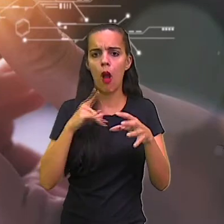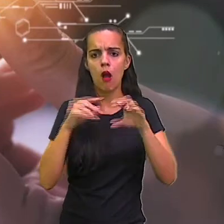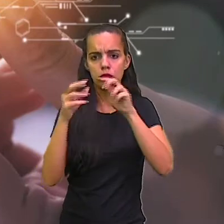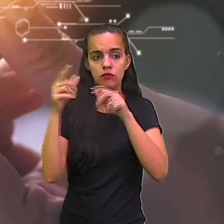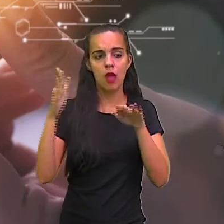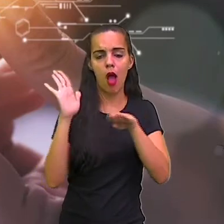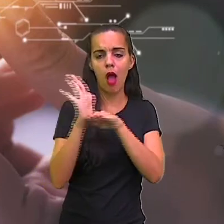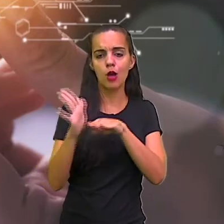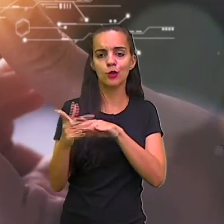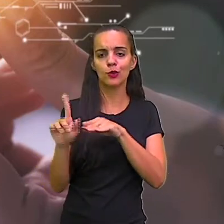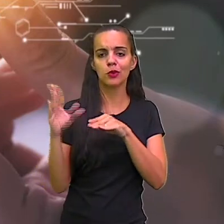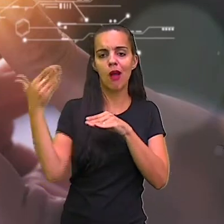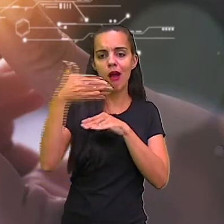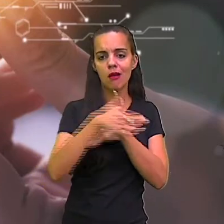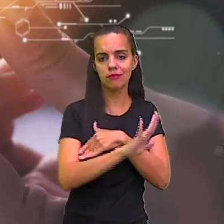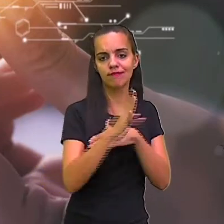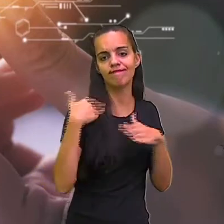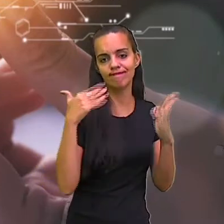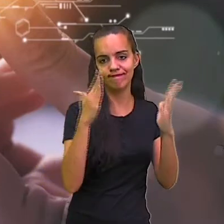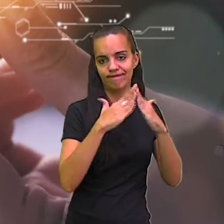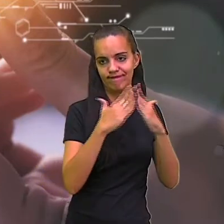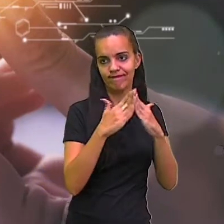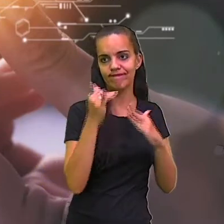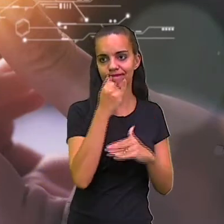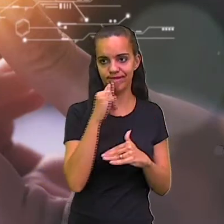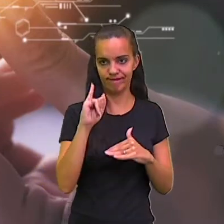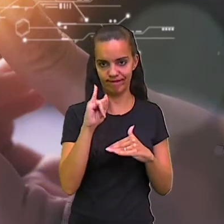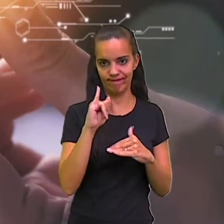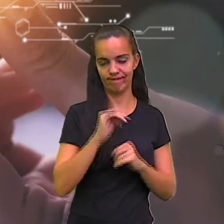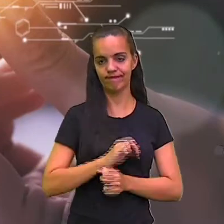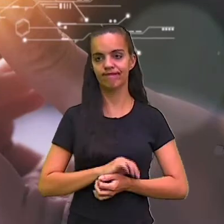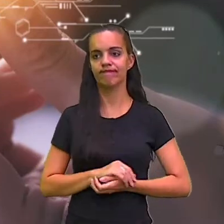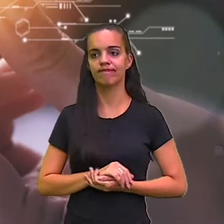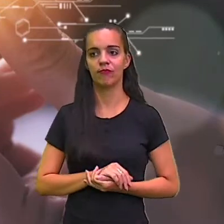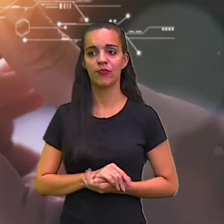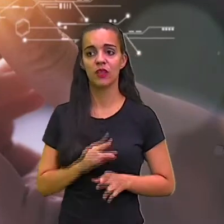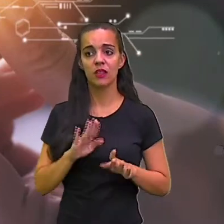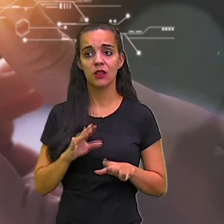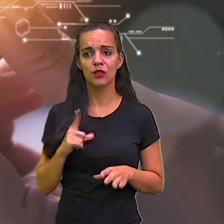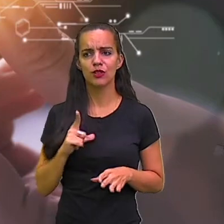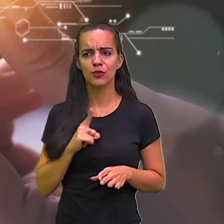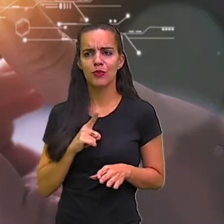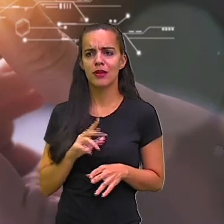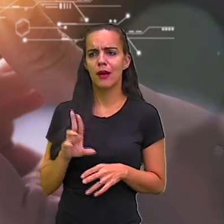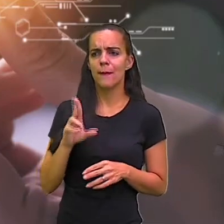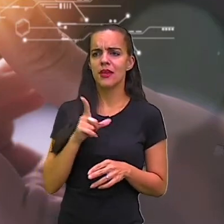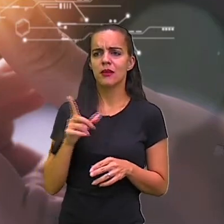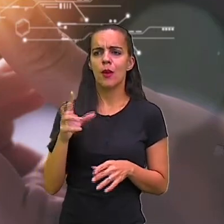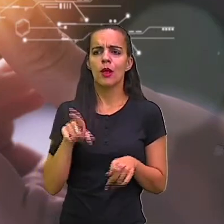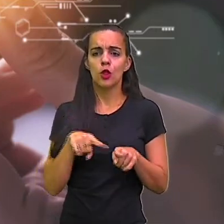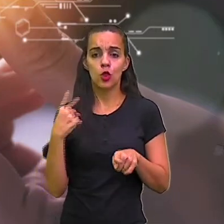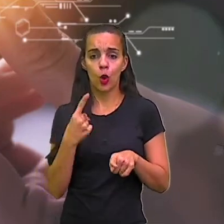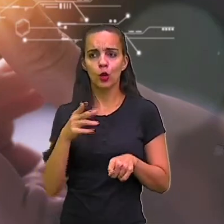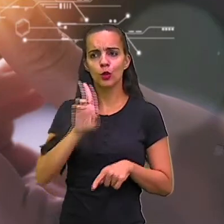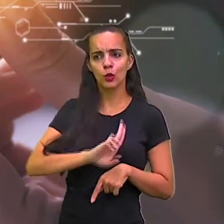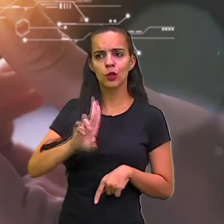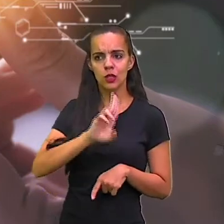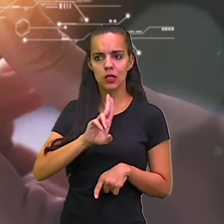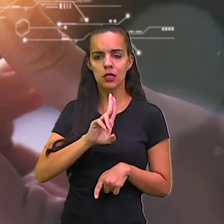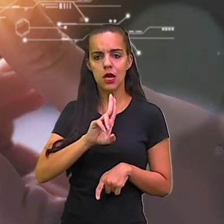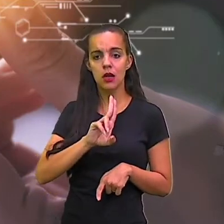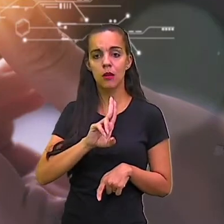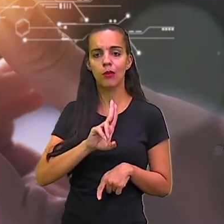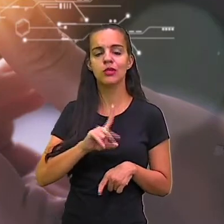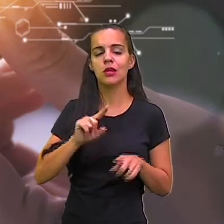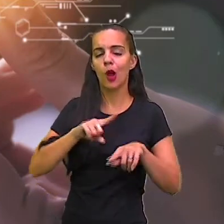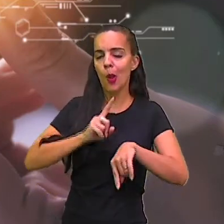onde vem essa energia elétrica que chega lá na nossa casa ela é consumida ao mesmo tempo que ela